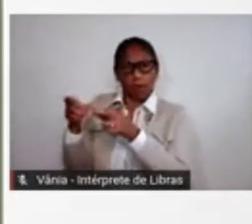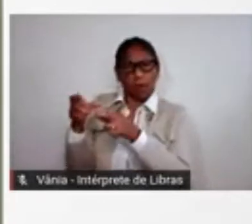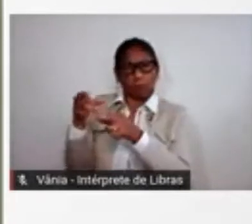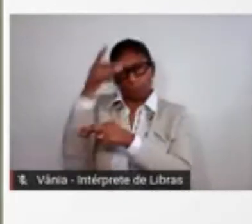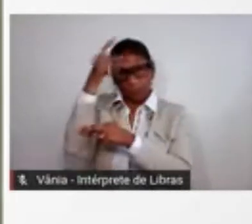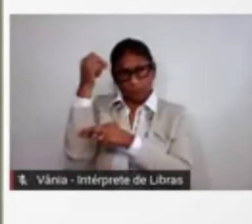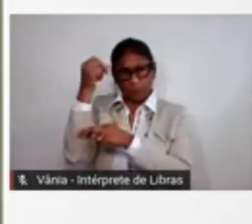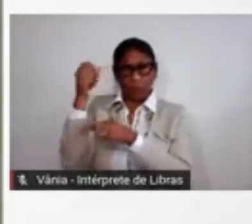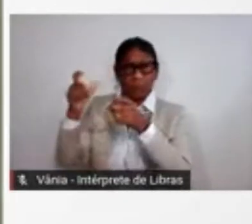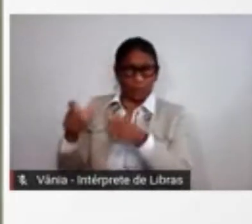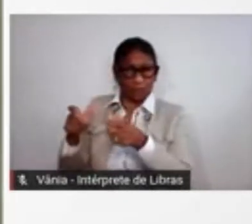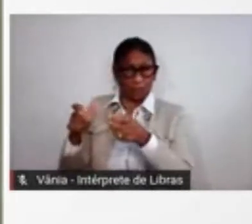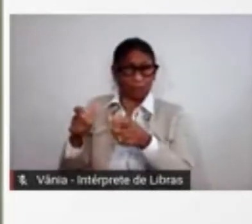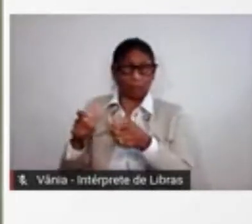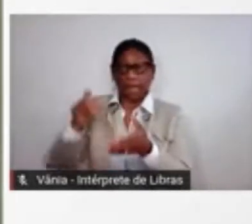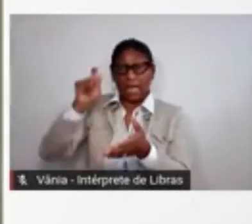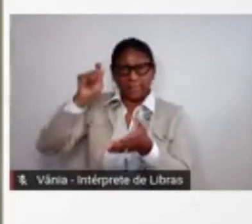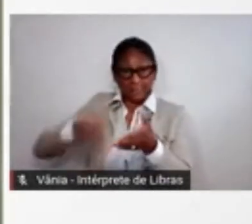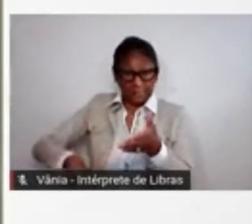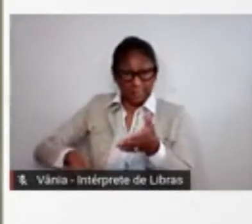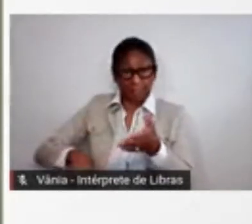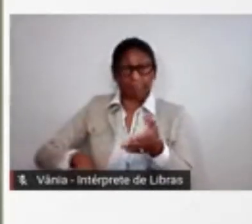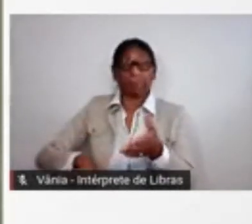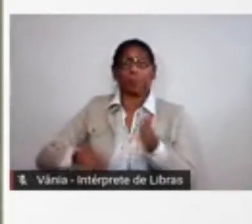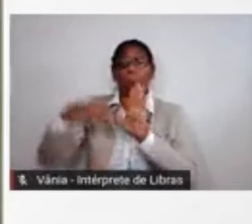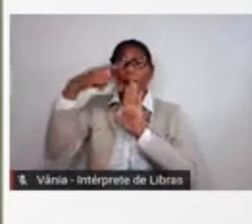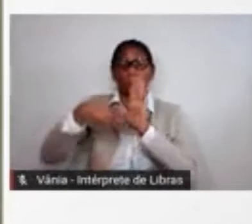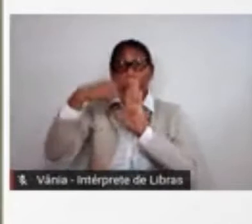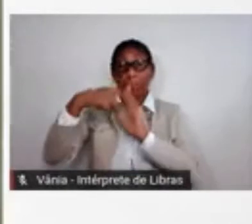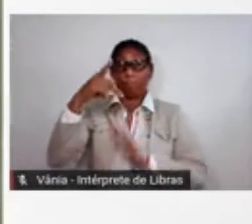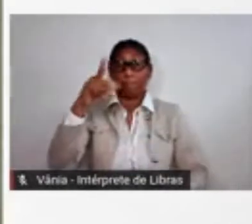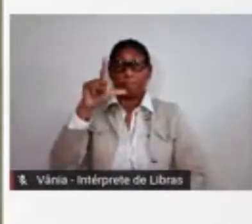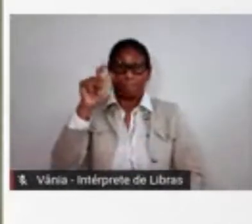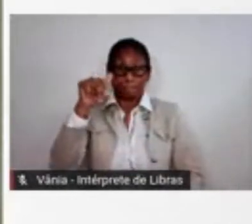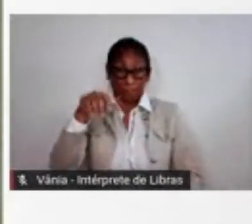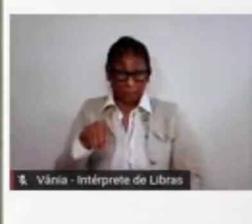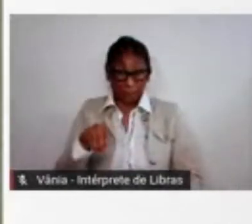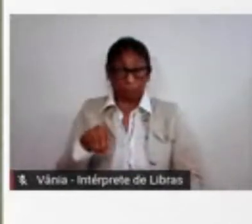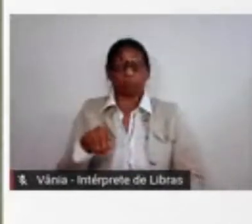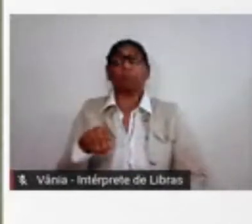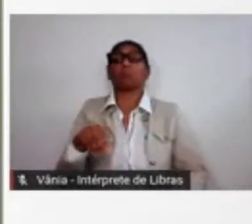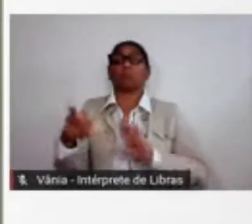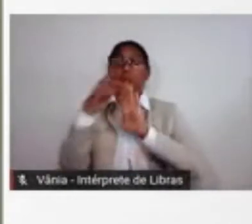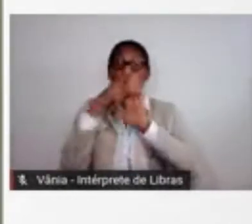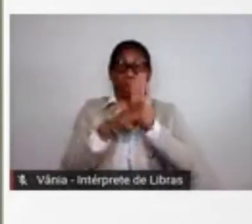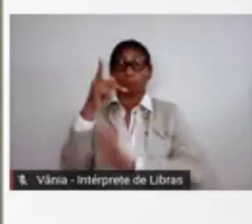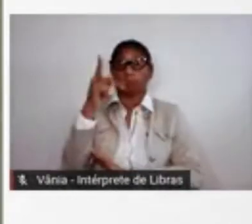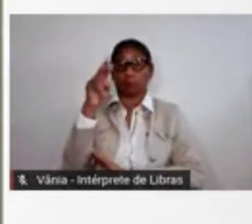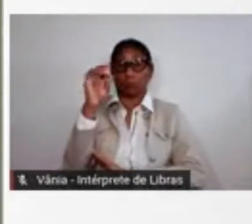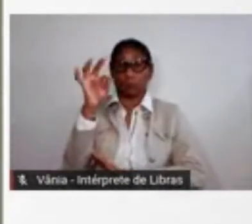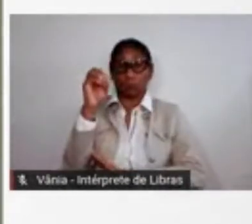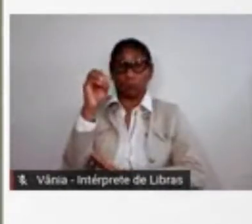regionalmente, que avalize este plano, definindo os protocolos, e eles devem,